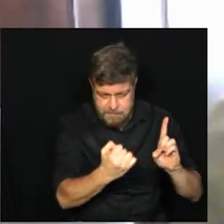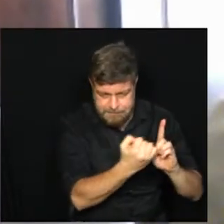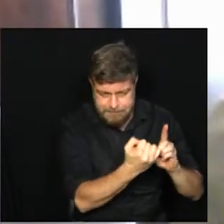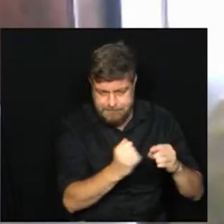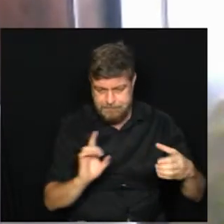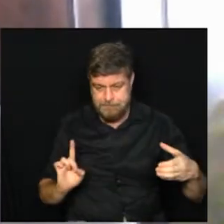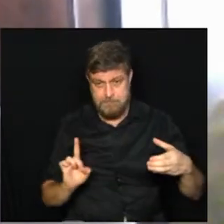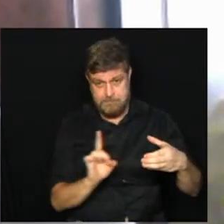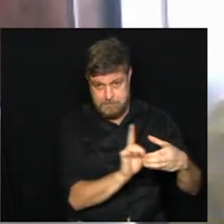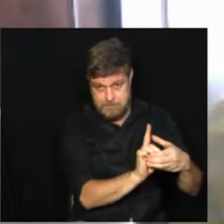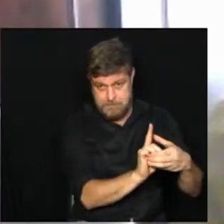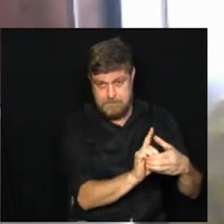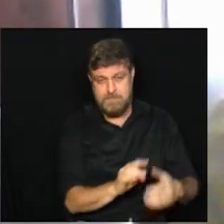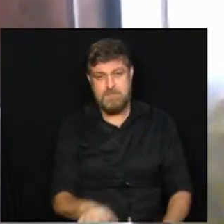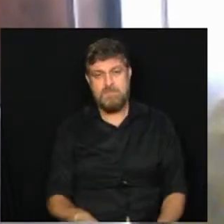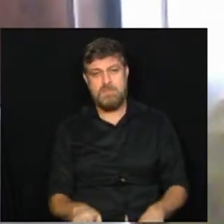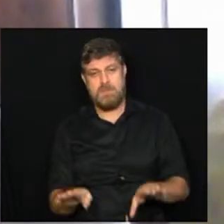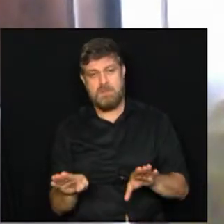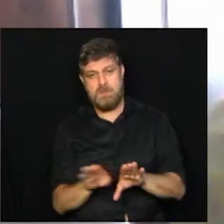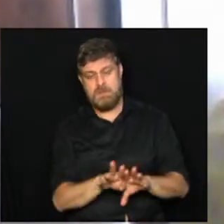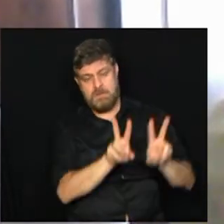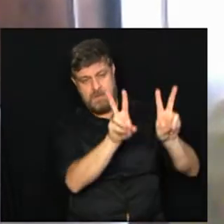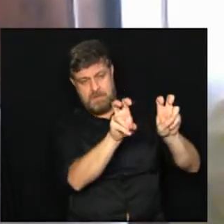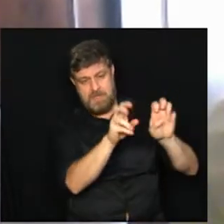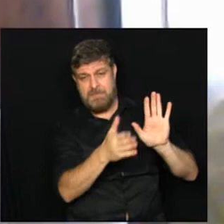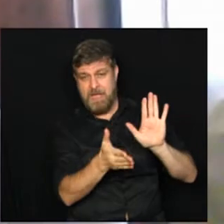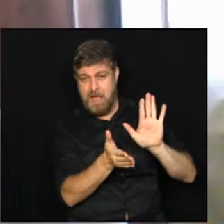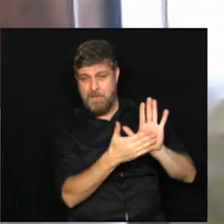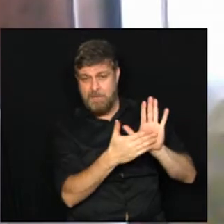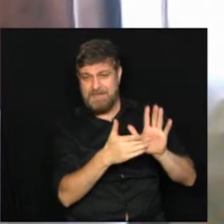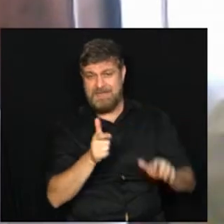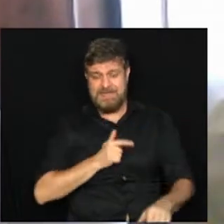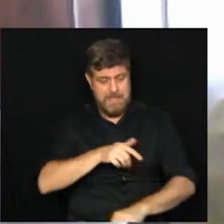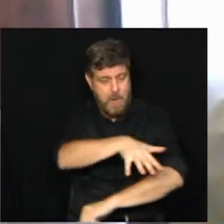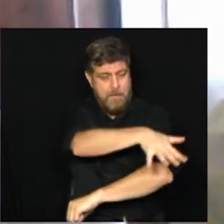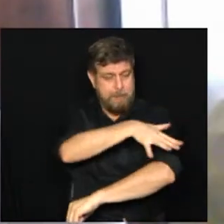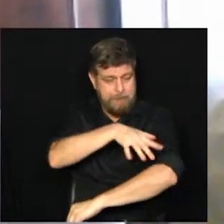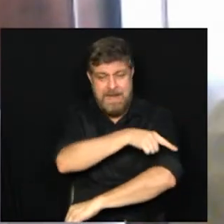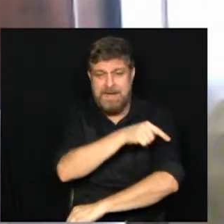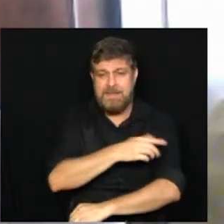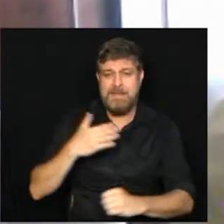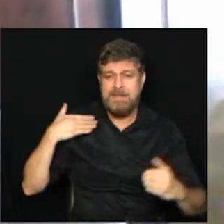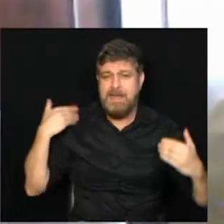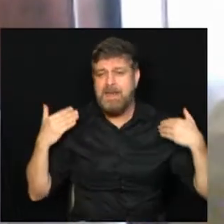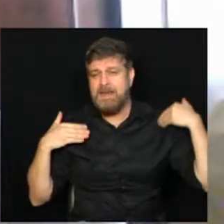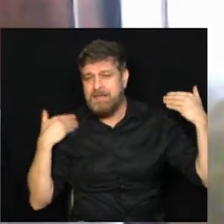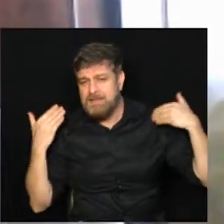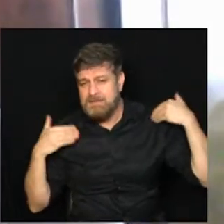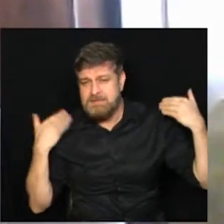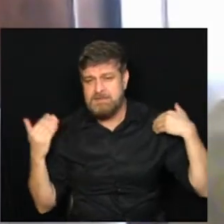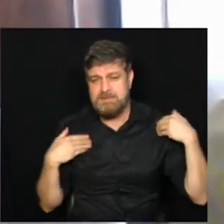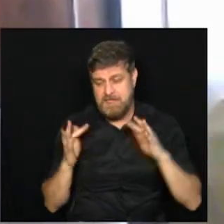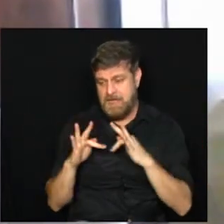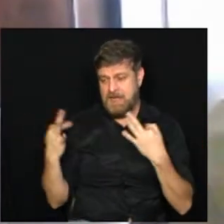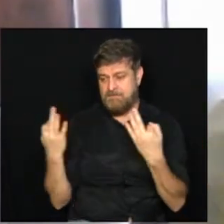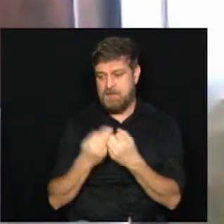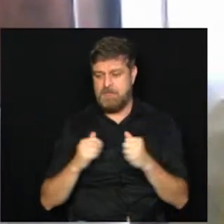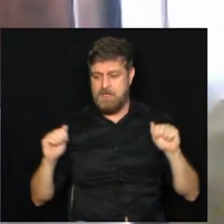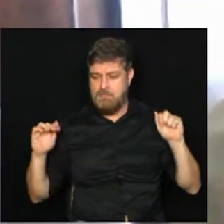criança, então, em relação a uma proposta de um parque que pudesse oferecer lazer para as crianças e para suas